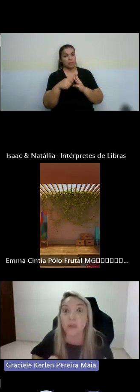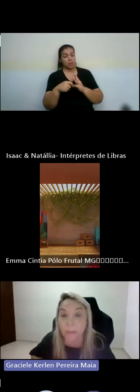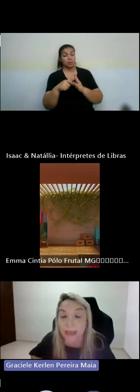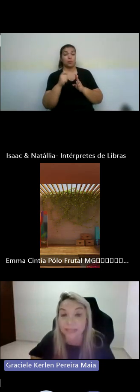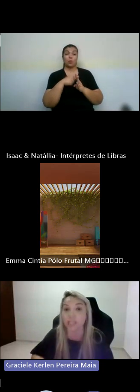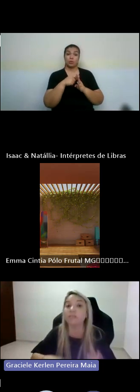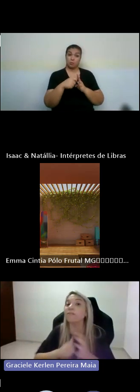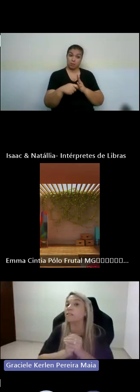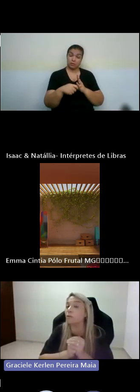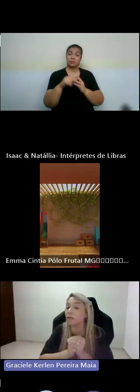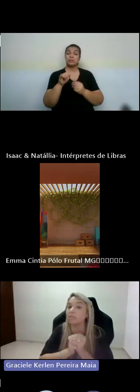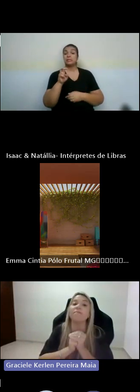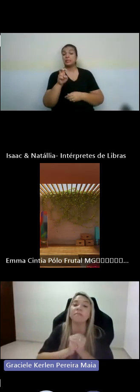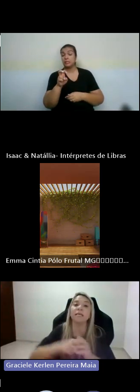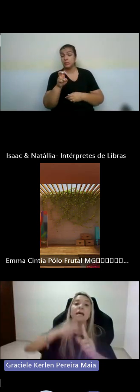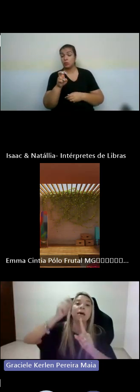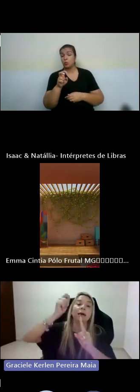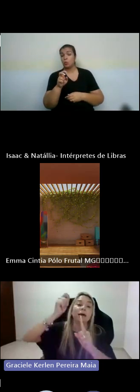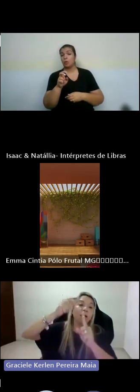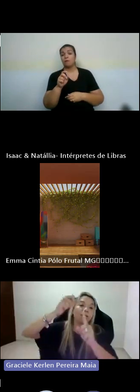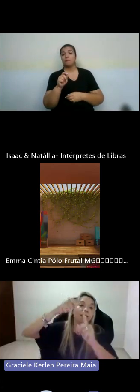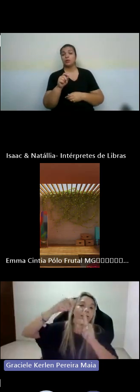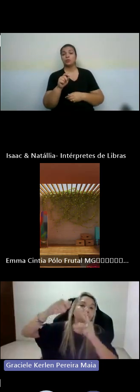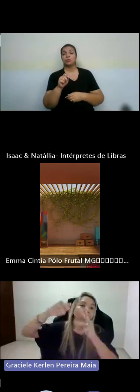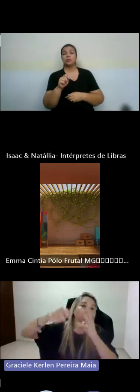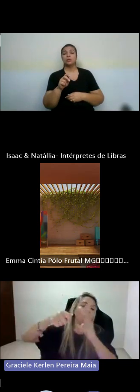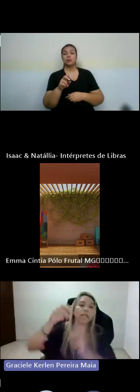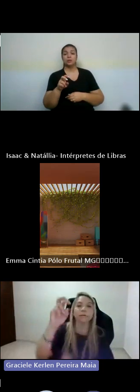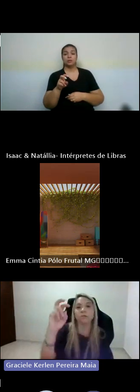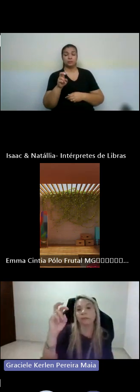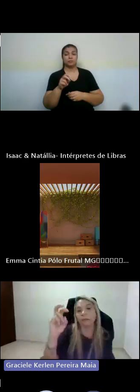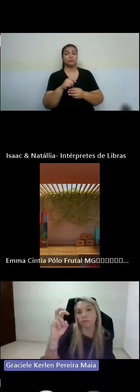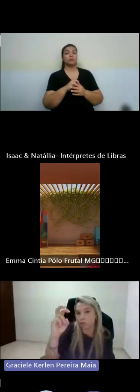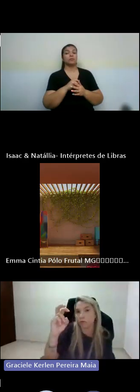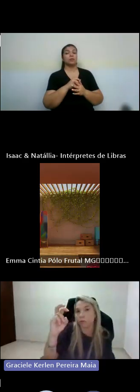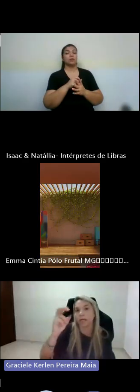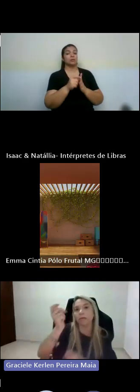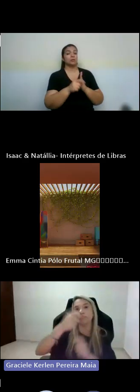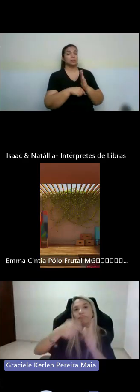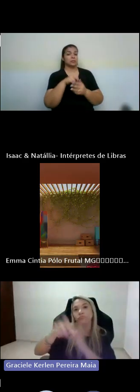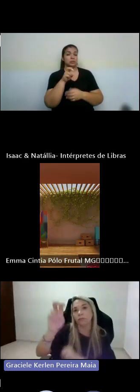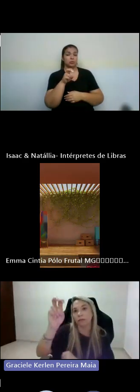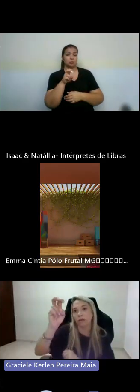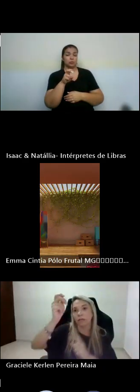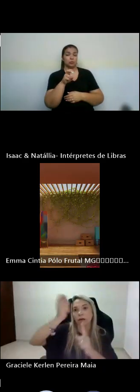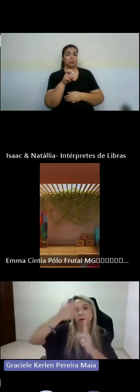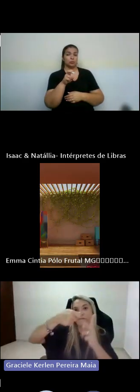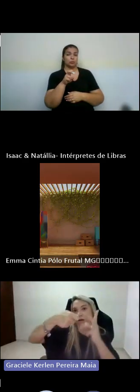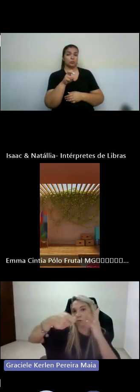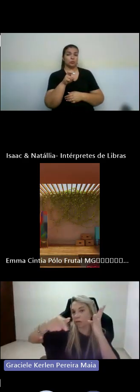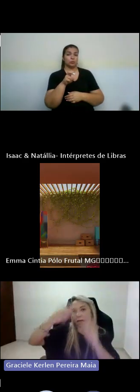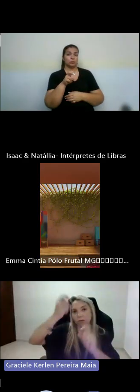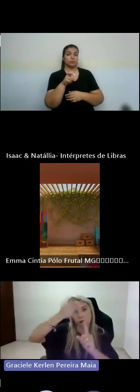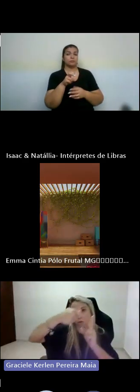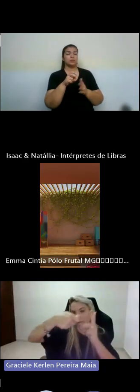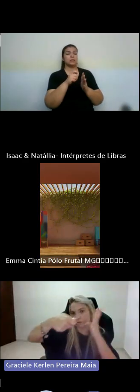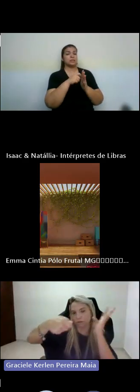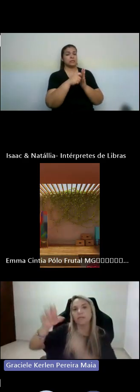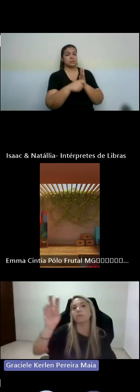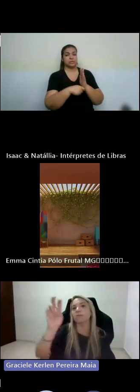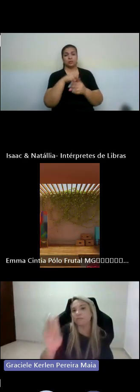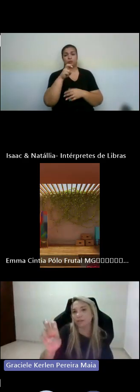for 5 meses, a gente vai fazer o quê? A gente vai fazer. Eu levanto todos os dedos e faço 5 aqui. Então, eu levanto